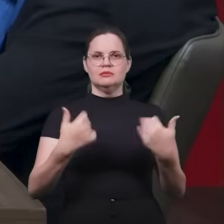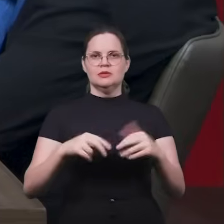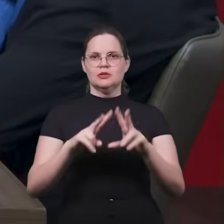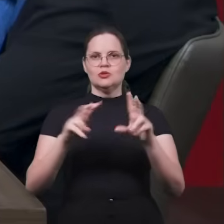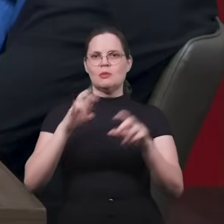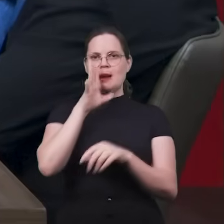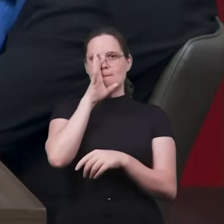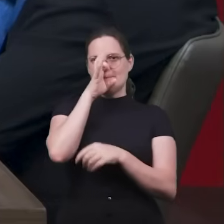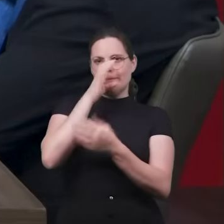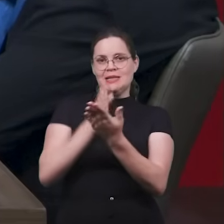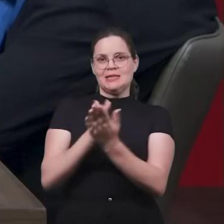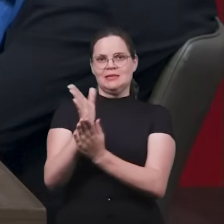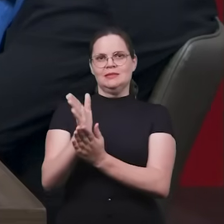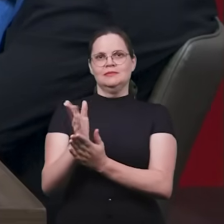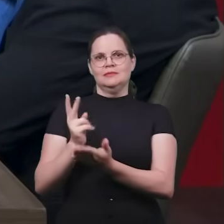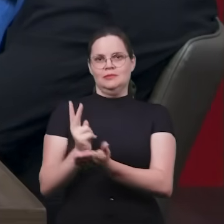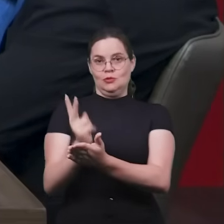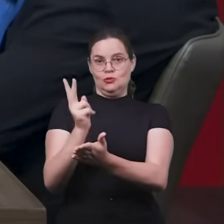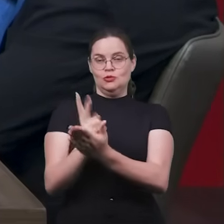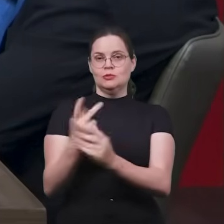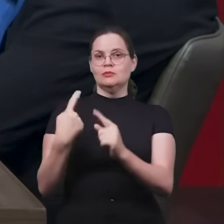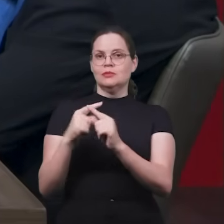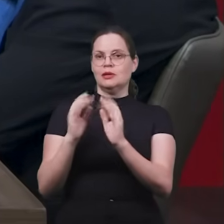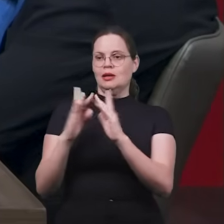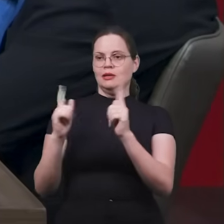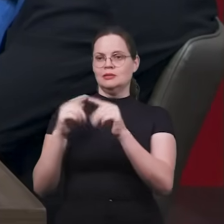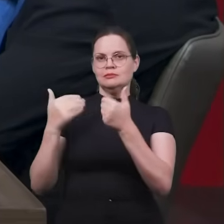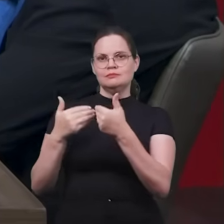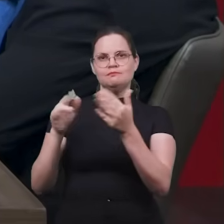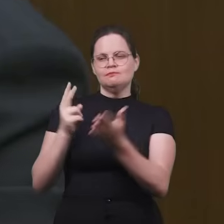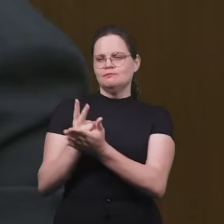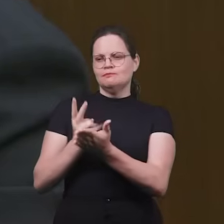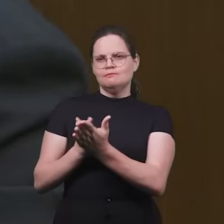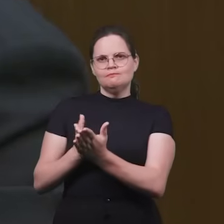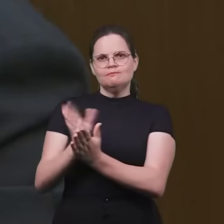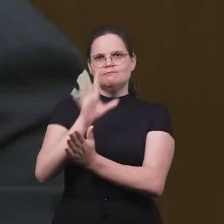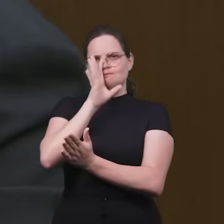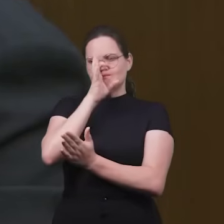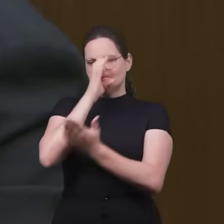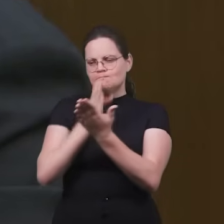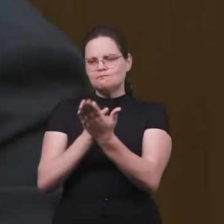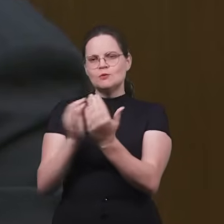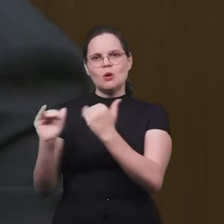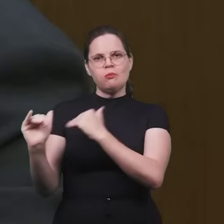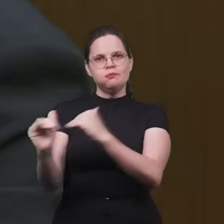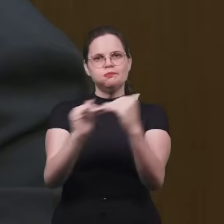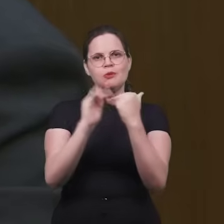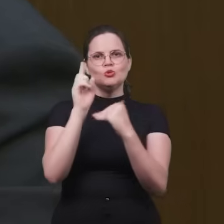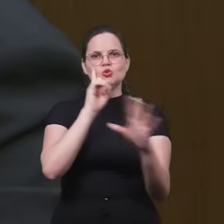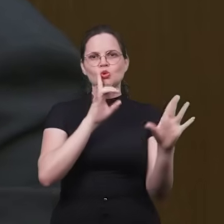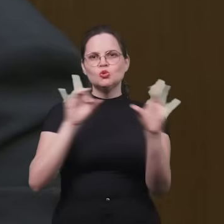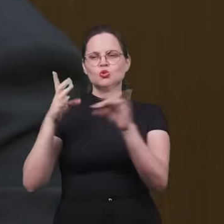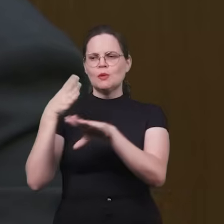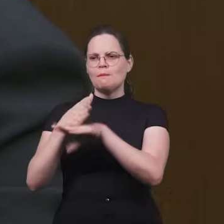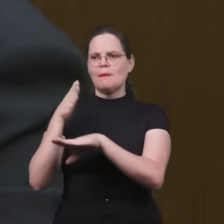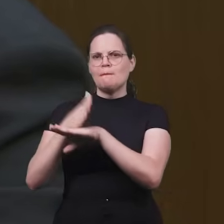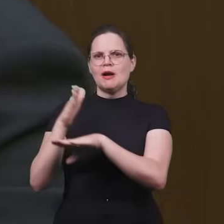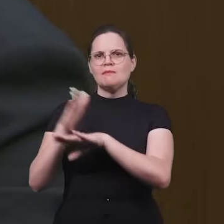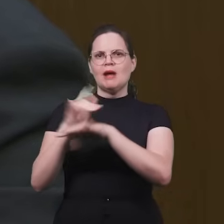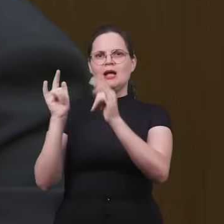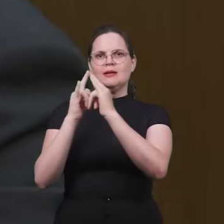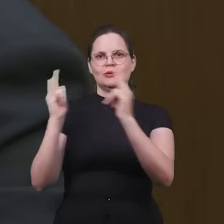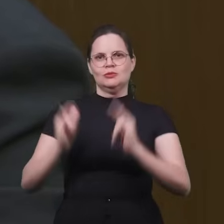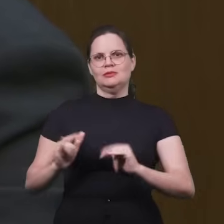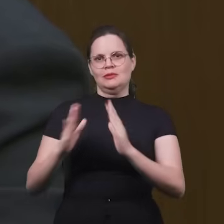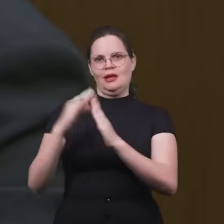é a perseverança, né? A igreja primitiva, ela perseverava unânime todos os dias no templo. Então, se